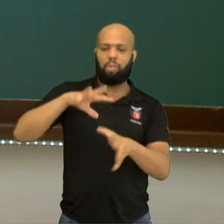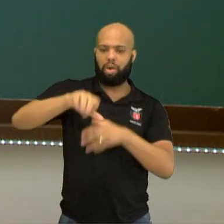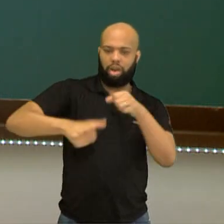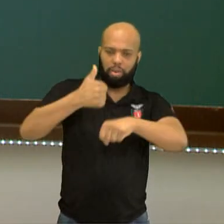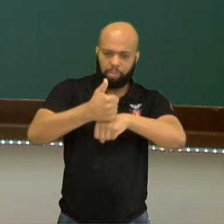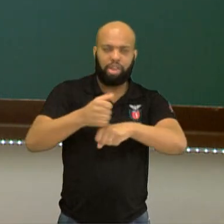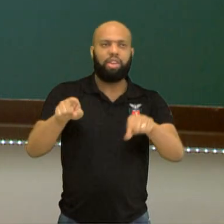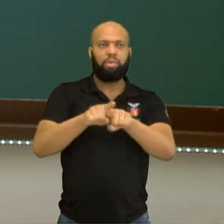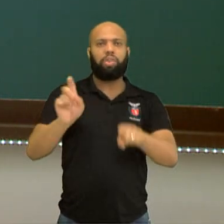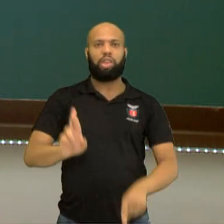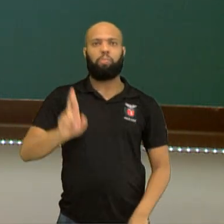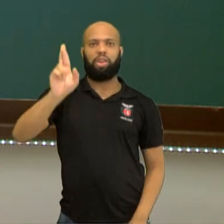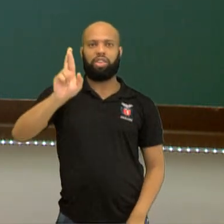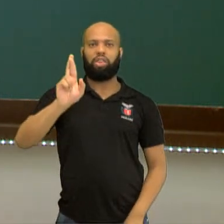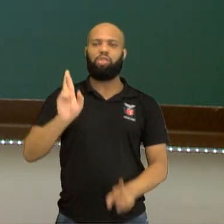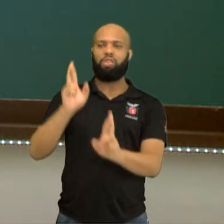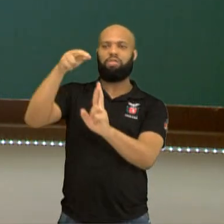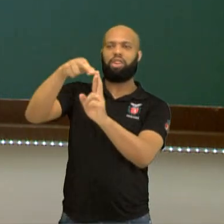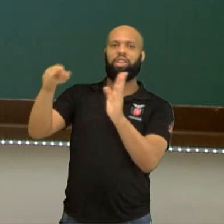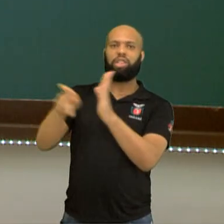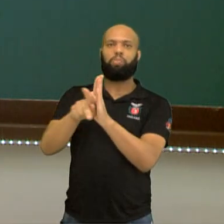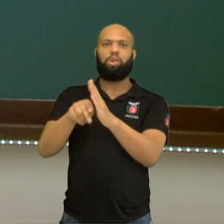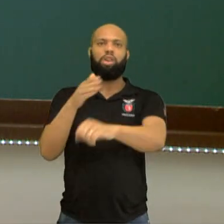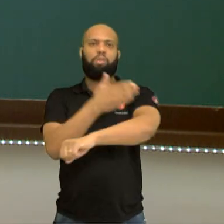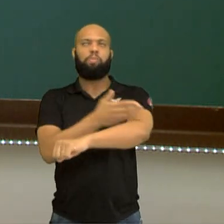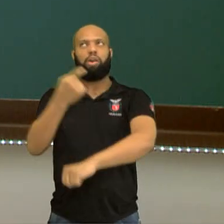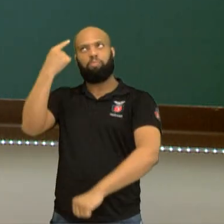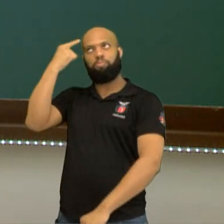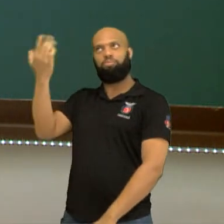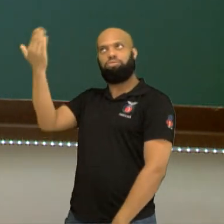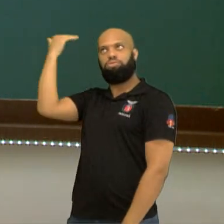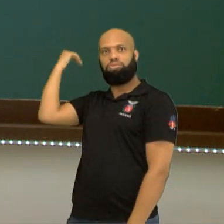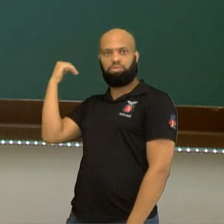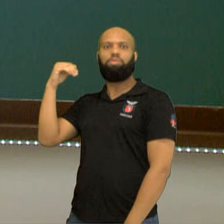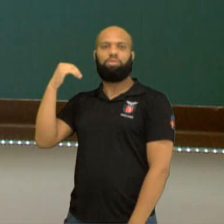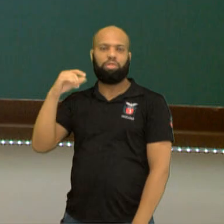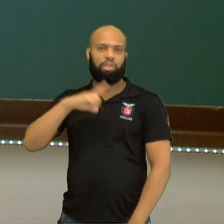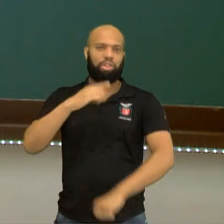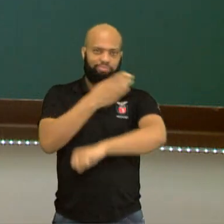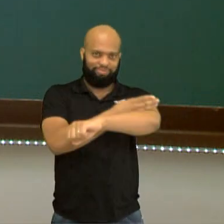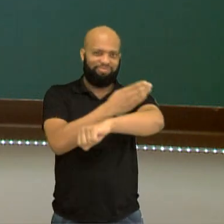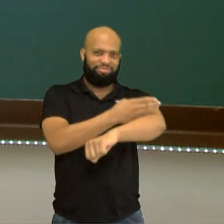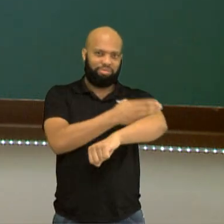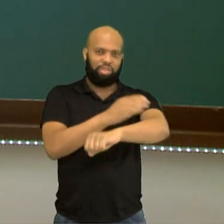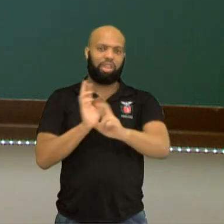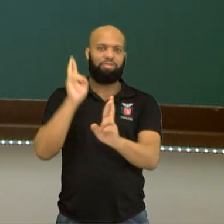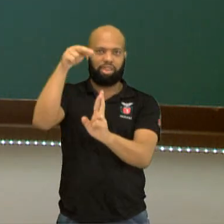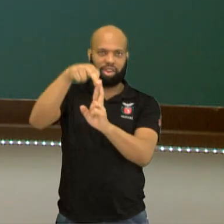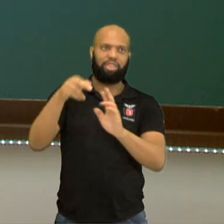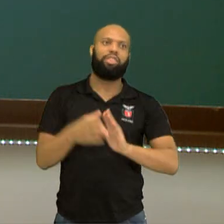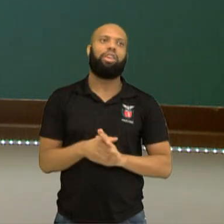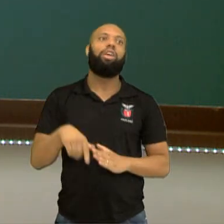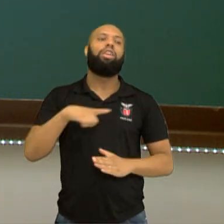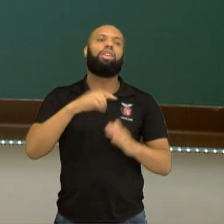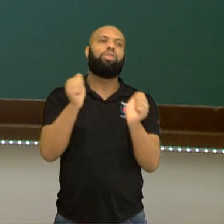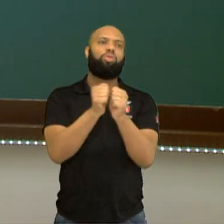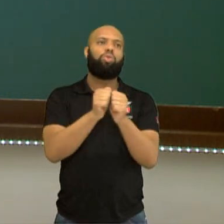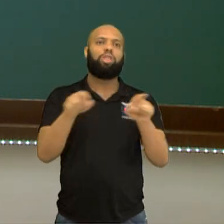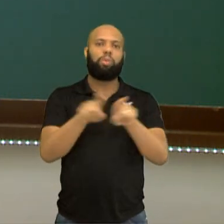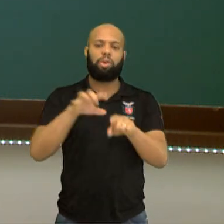uma representação que fala justamente dessa ideia lá de um período medieval. Então, claro que veio com